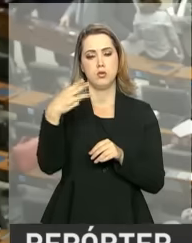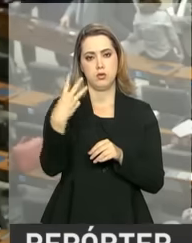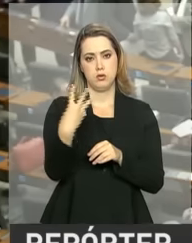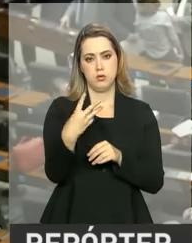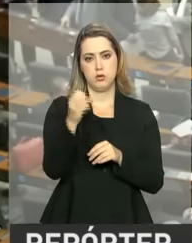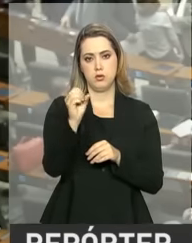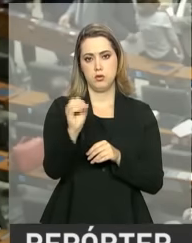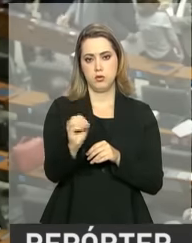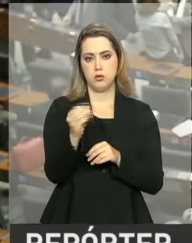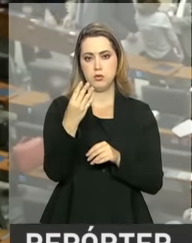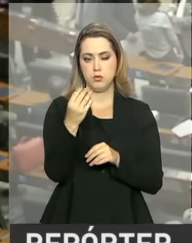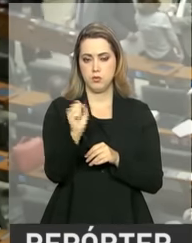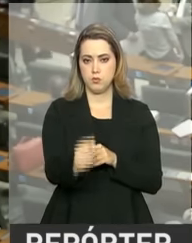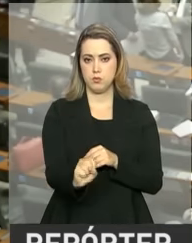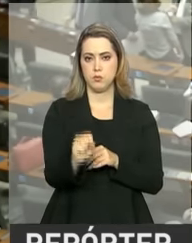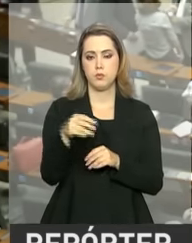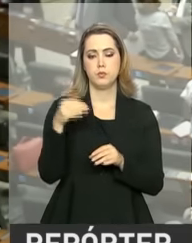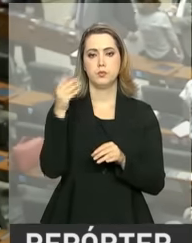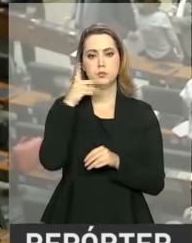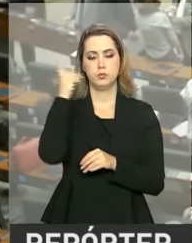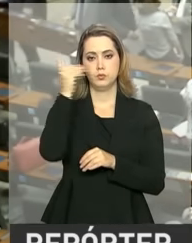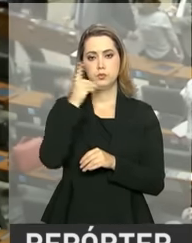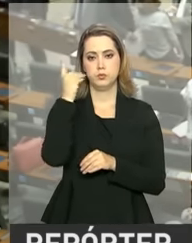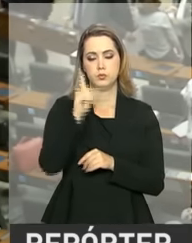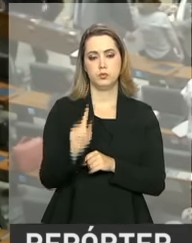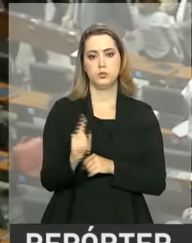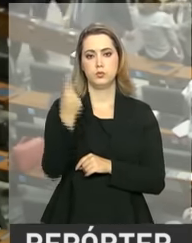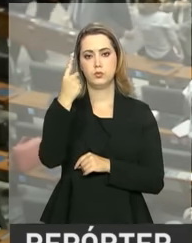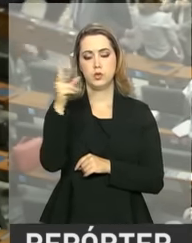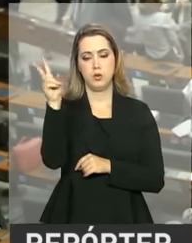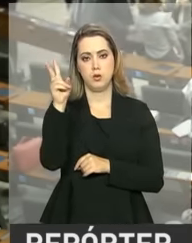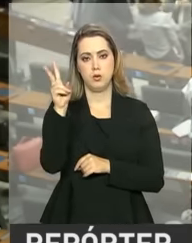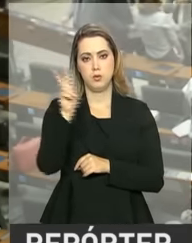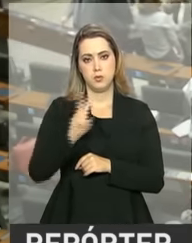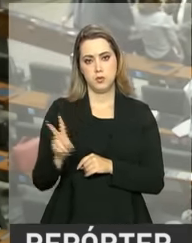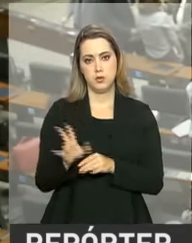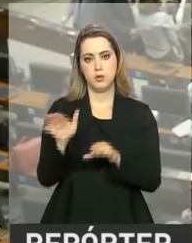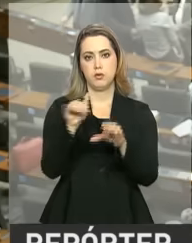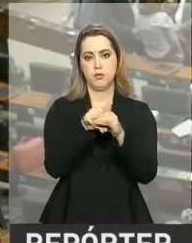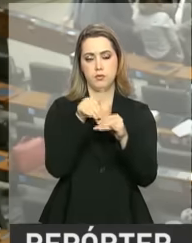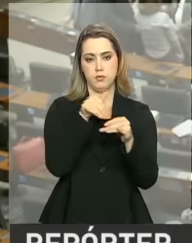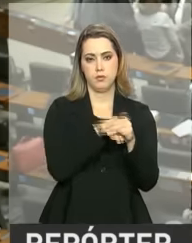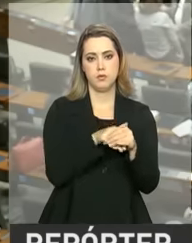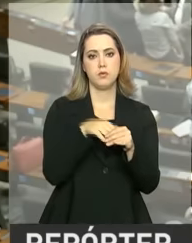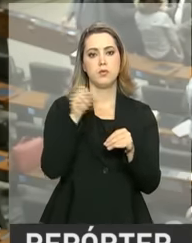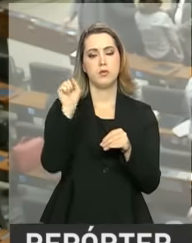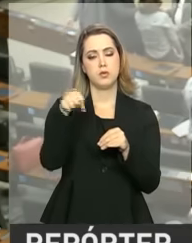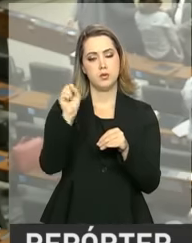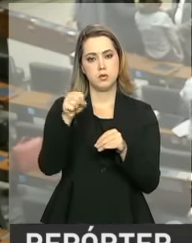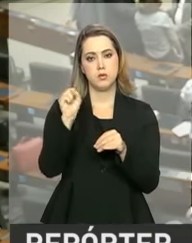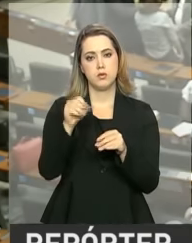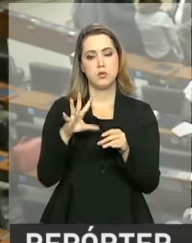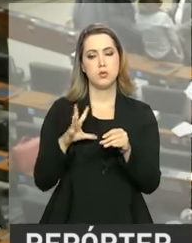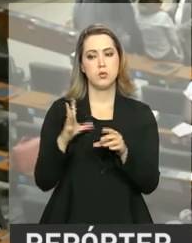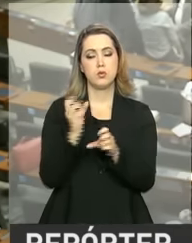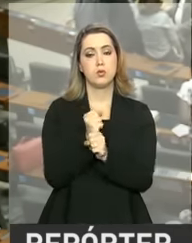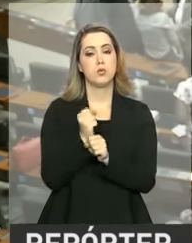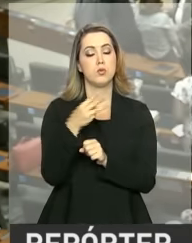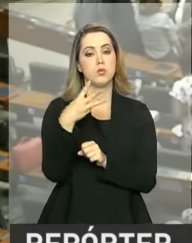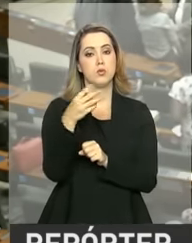menos 308 deputados. No primeiro turno, os deputados votaram a favor da proposta, somaram